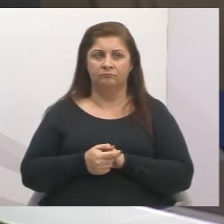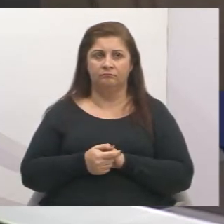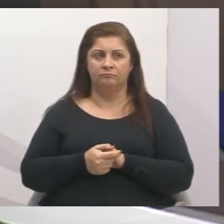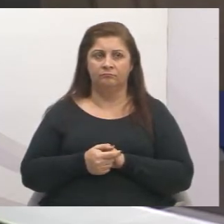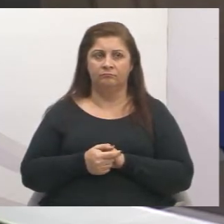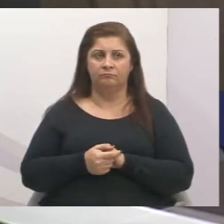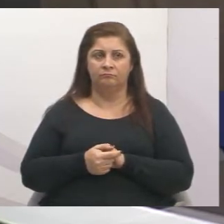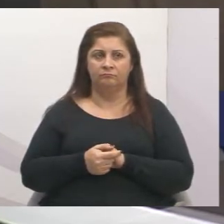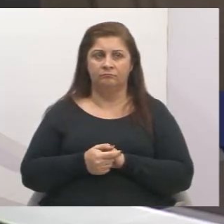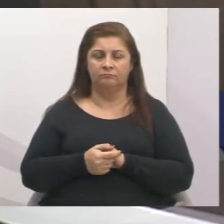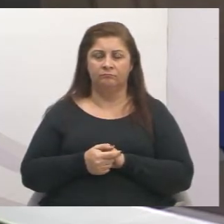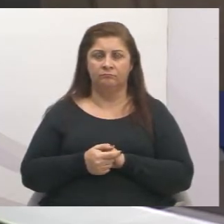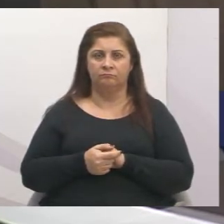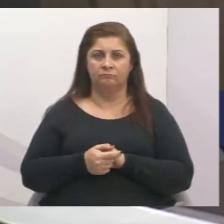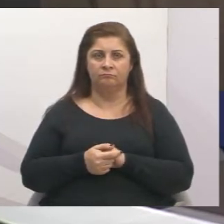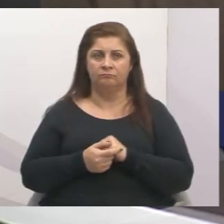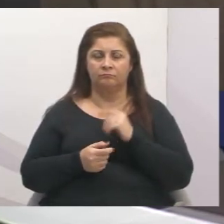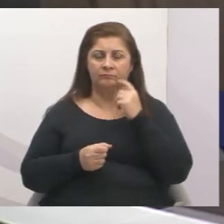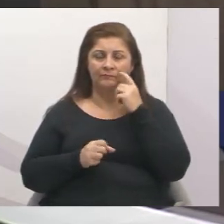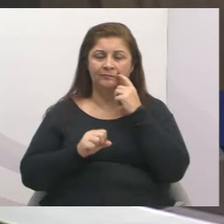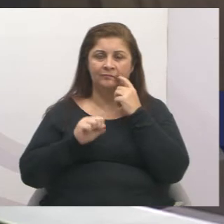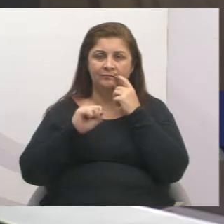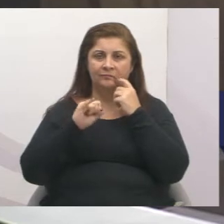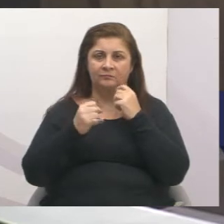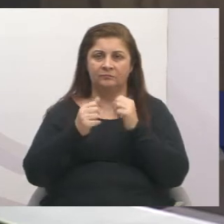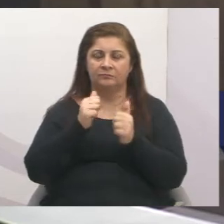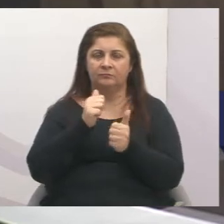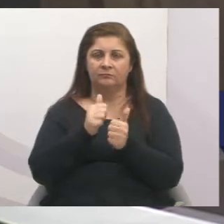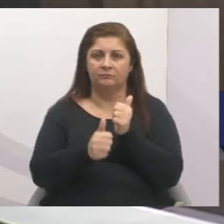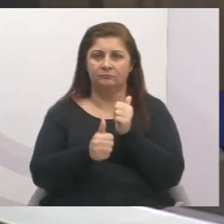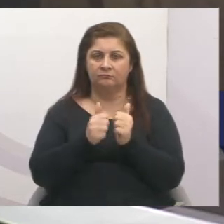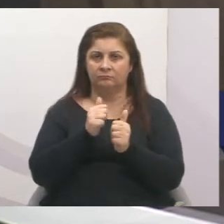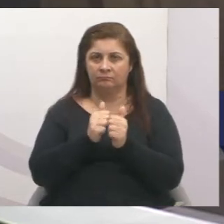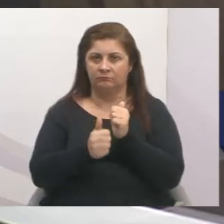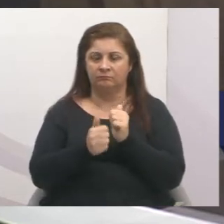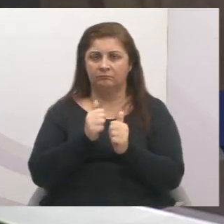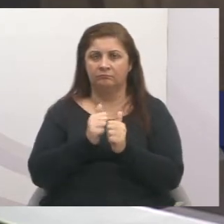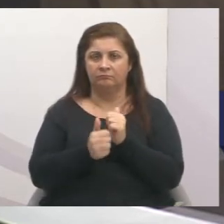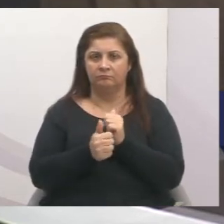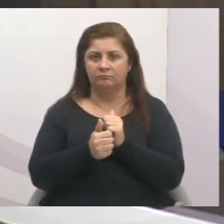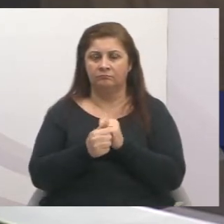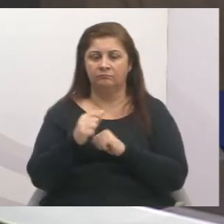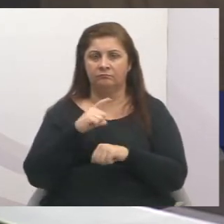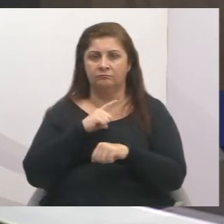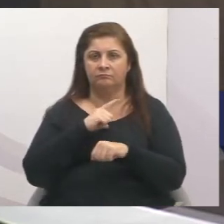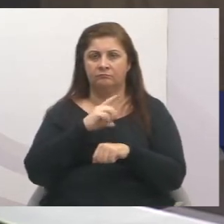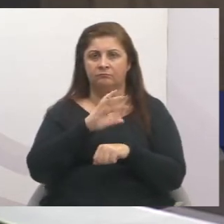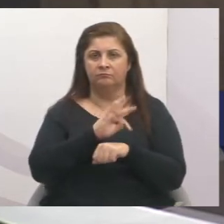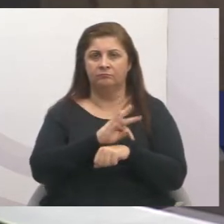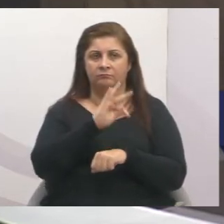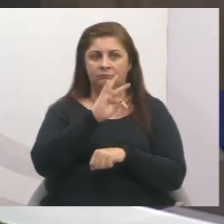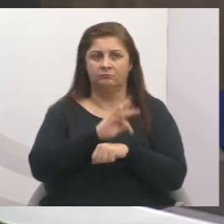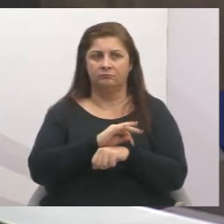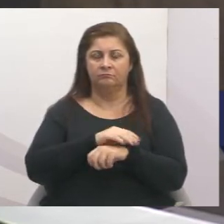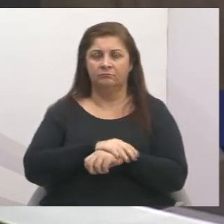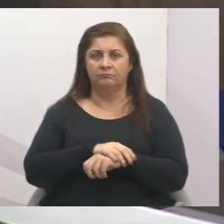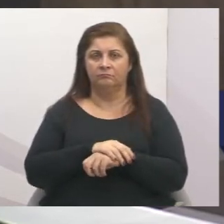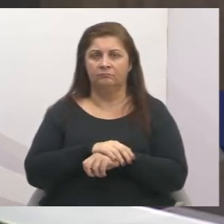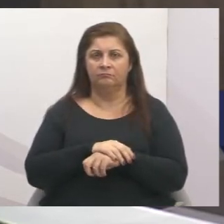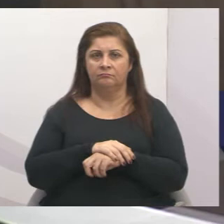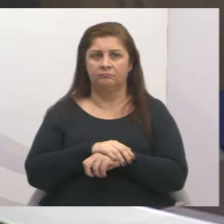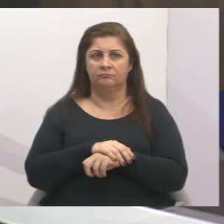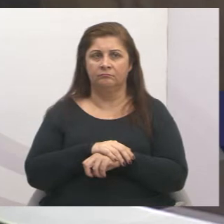joga um futebol, a gente precisa de um técnico, né? Sem um técnico não tem como o time nem saber como vai